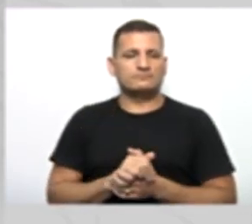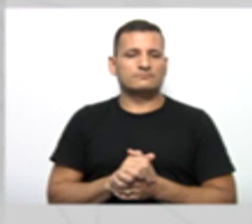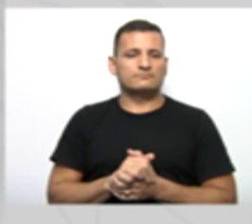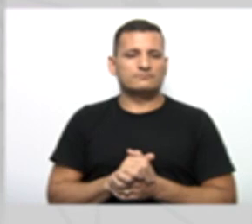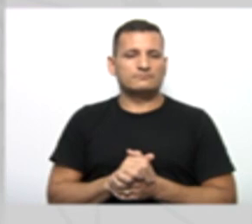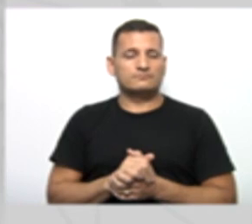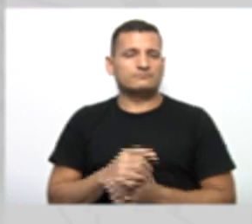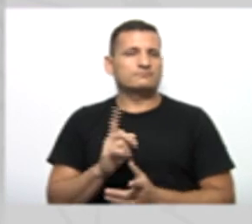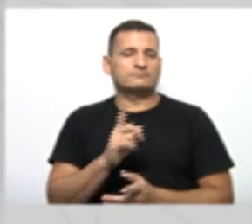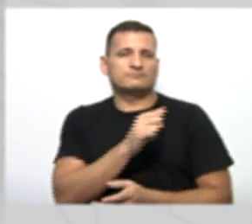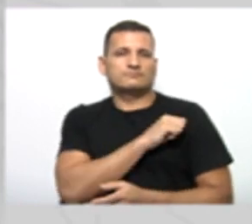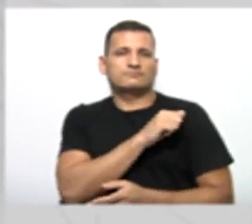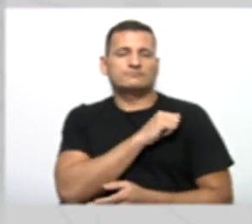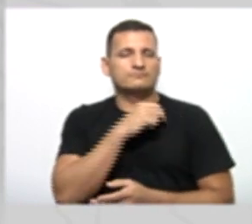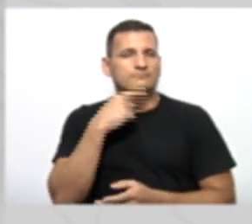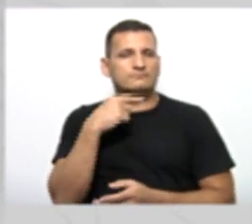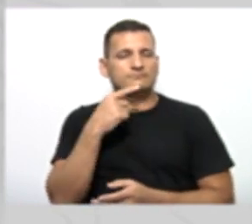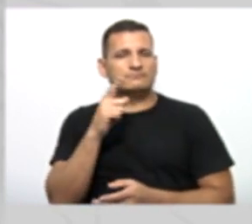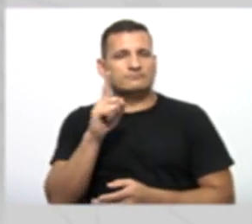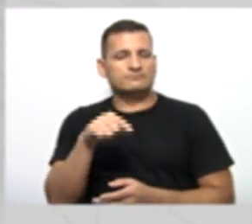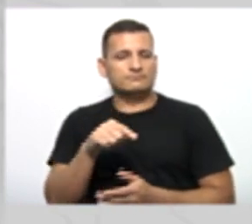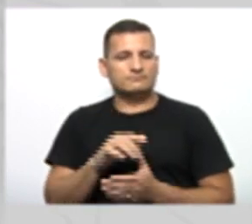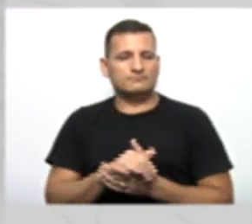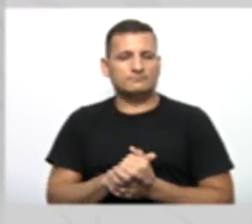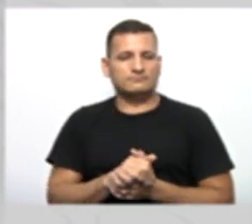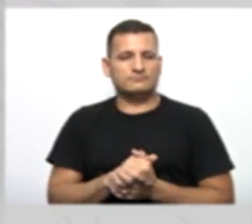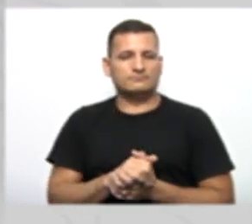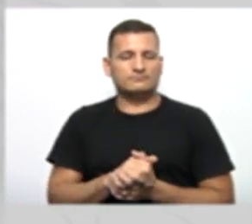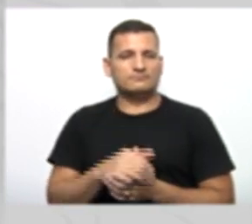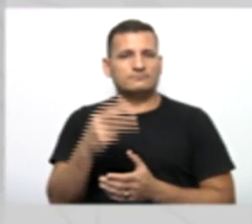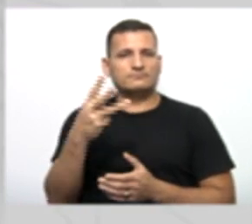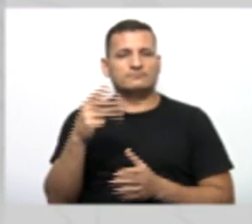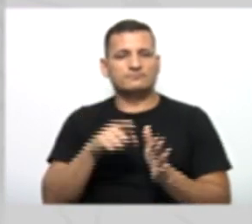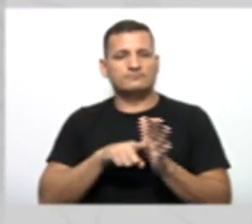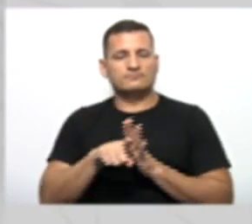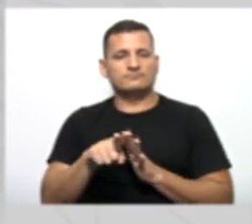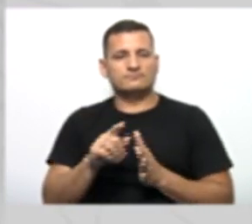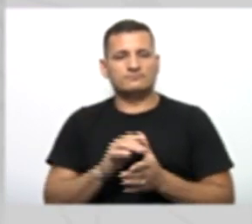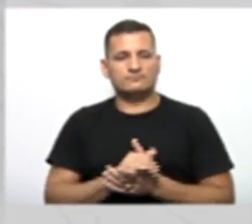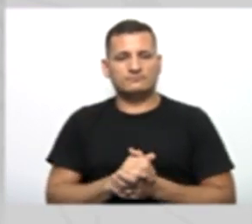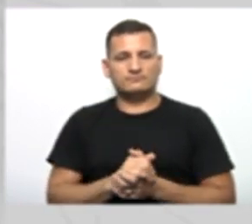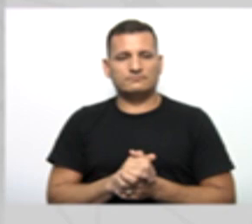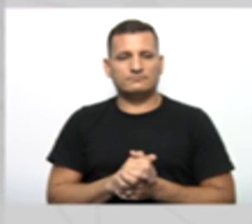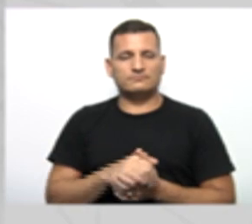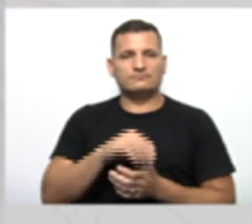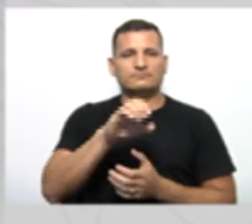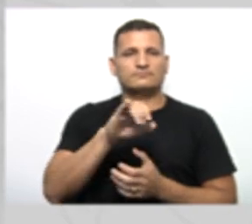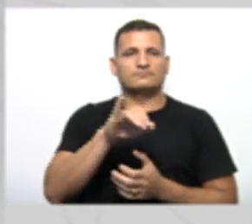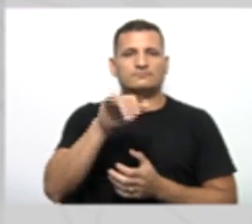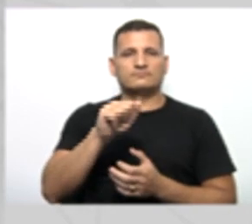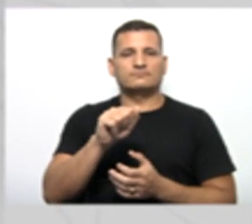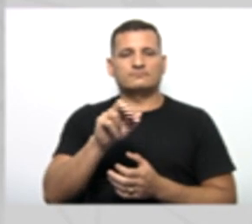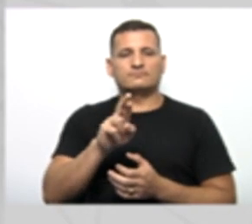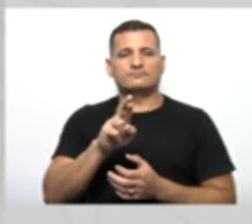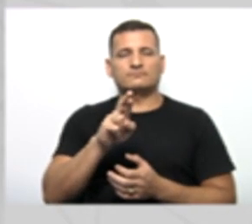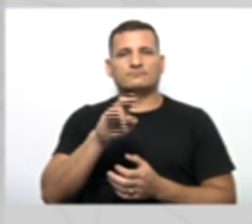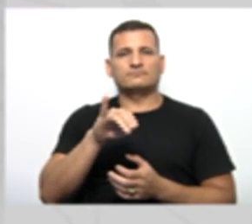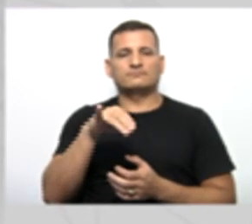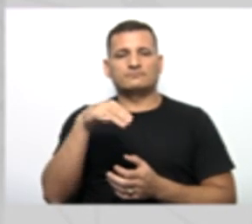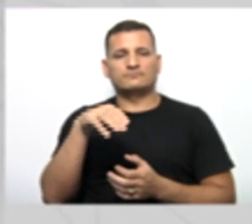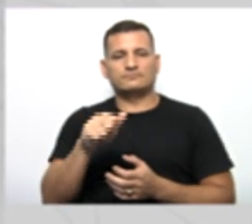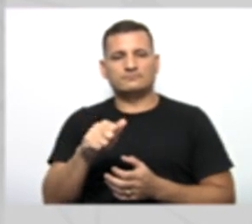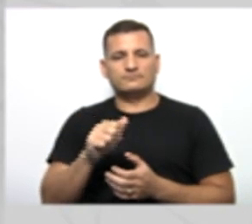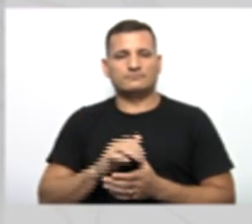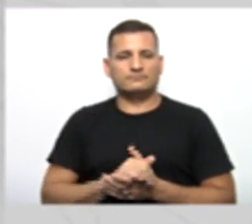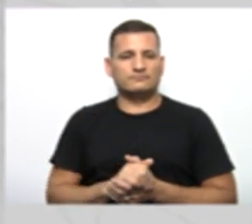que os alunos tiveram dúvida foi na questão 3, sobre EIA-RIMA. Alguns alunos acharam EIA-RIMA? Isso,